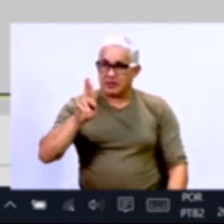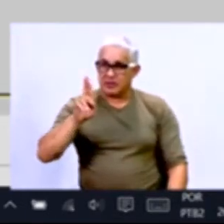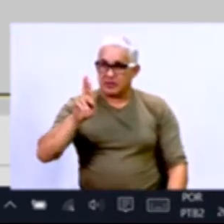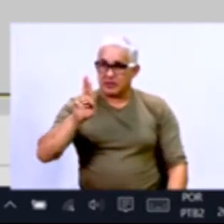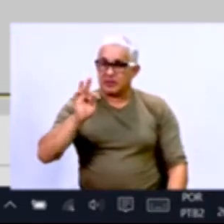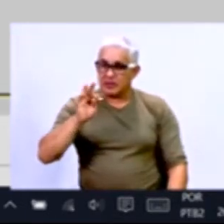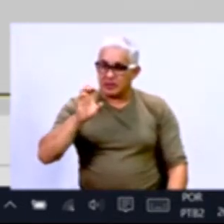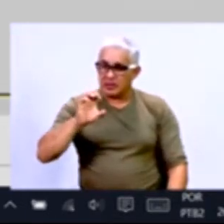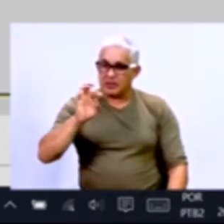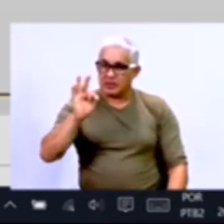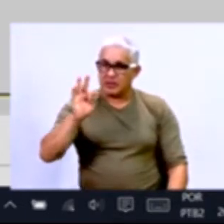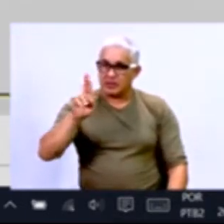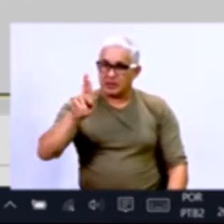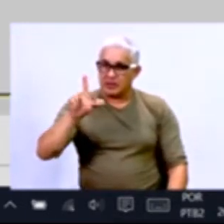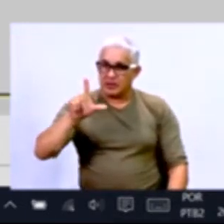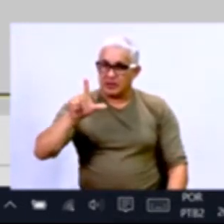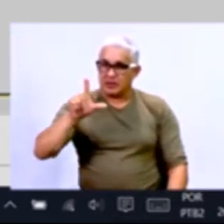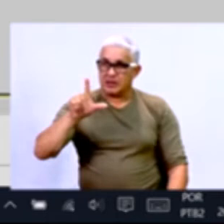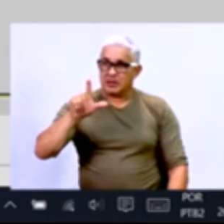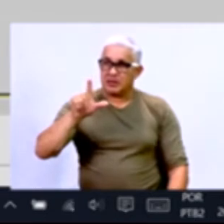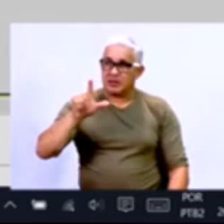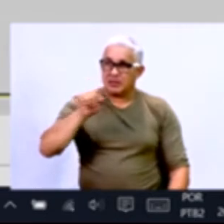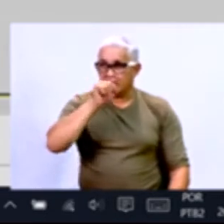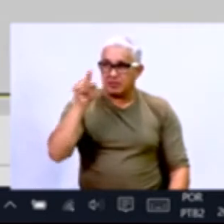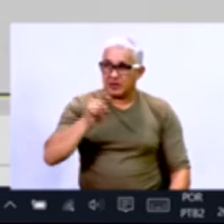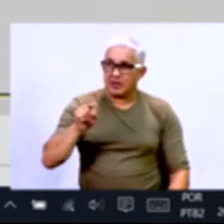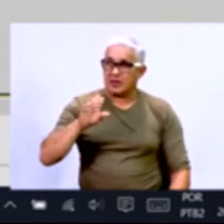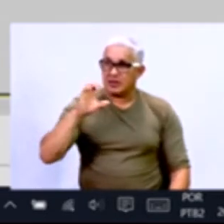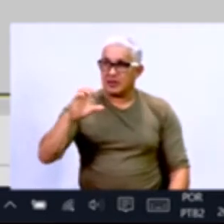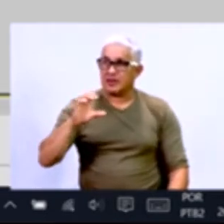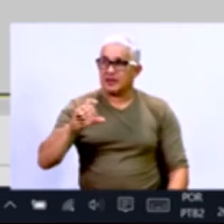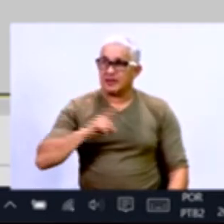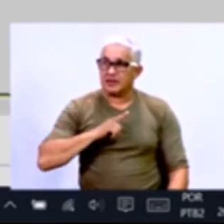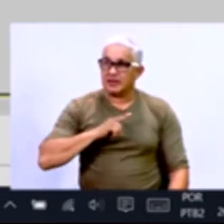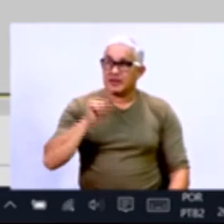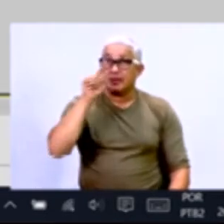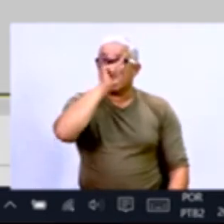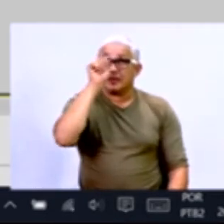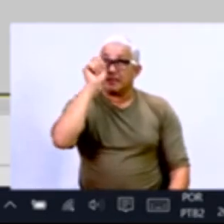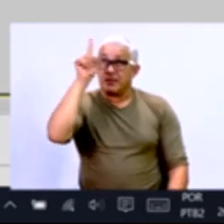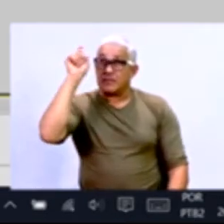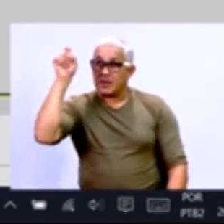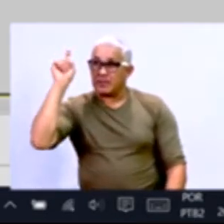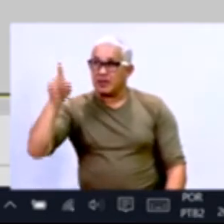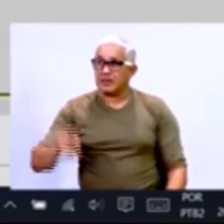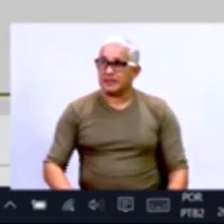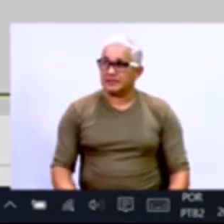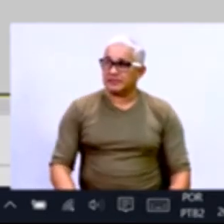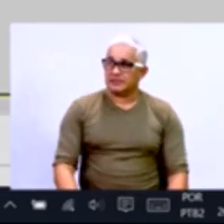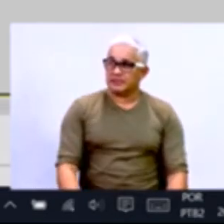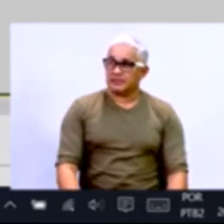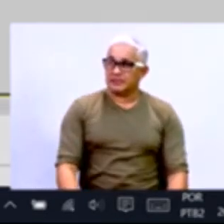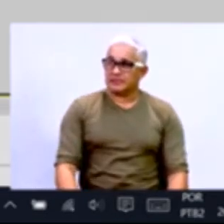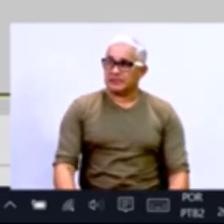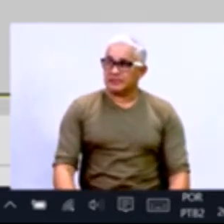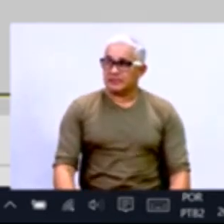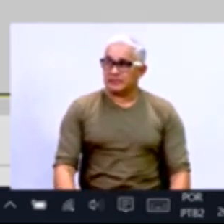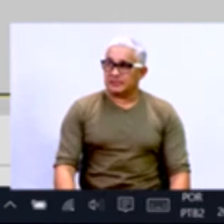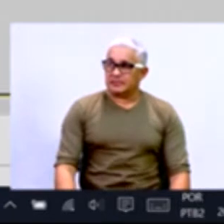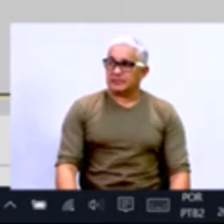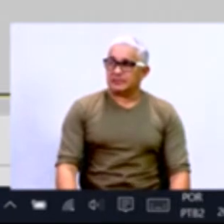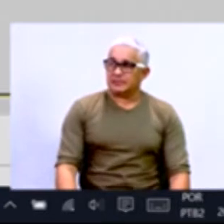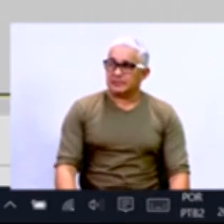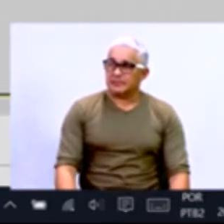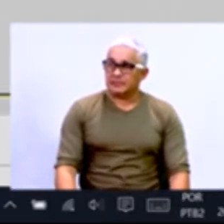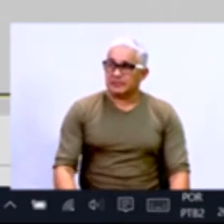olha, eles funcionam normalmente, tá? E aí eu vou colocar para tocar, só que onde que eu vou